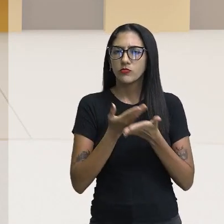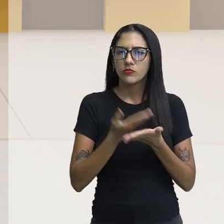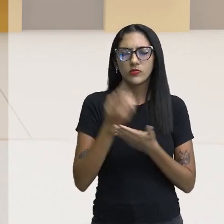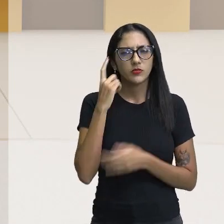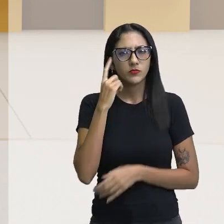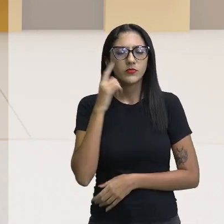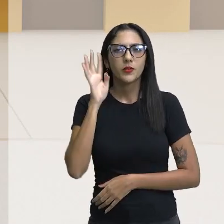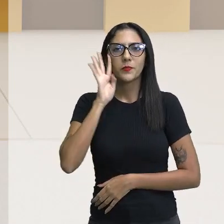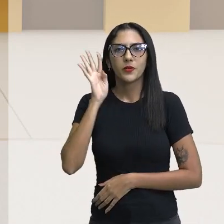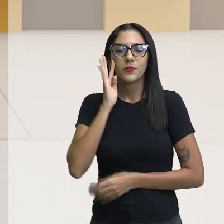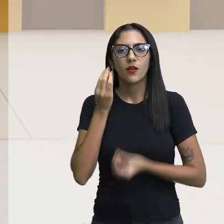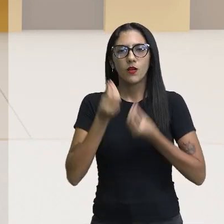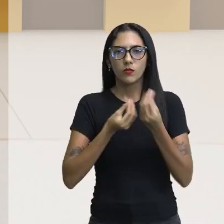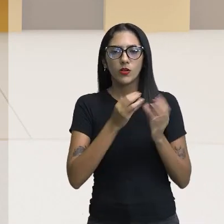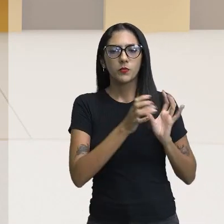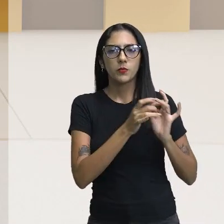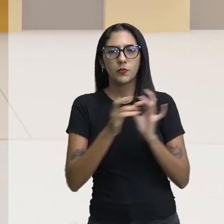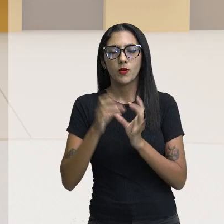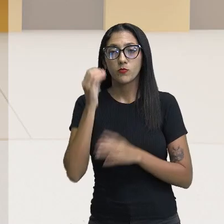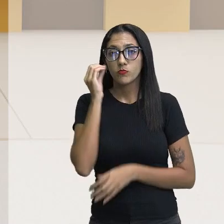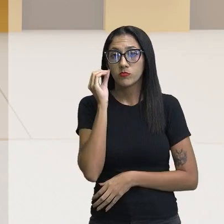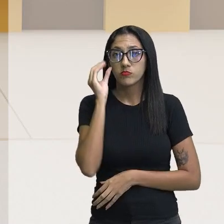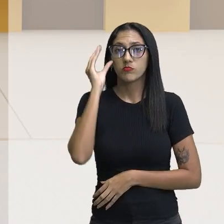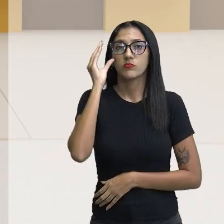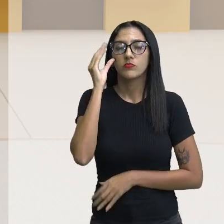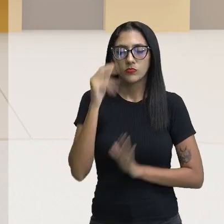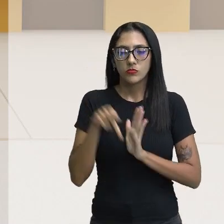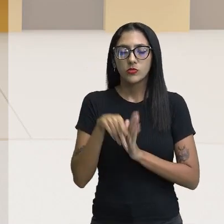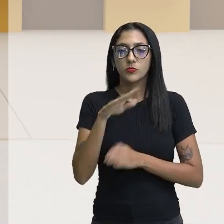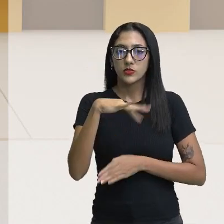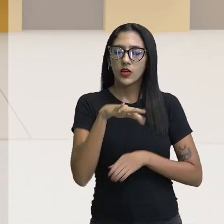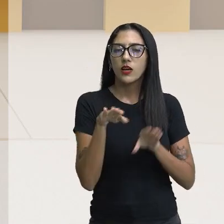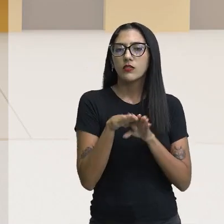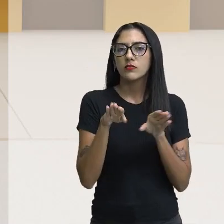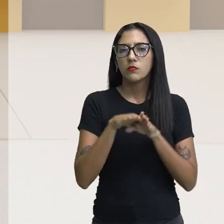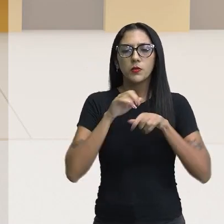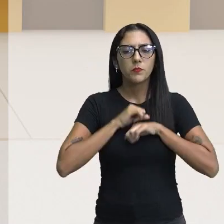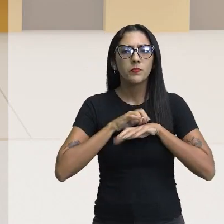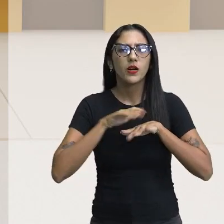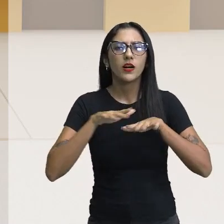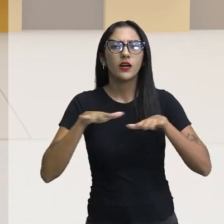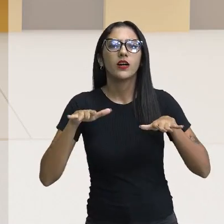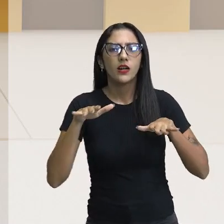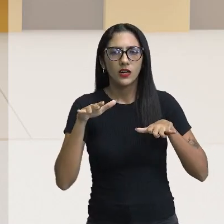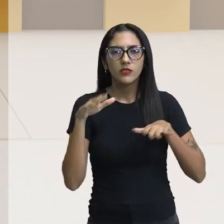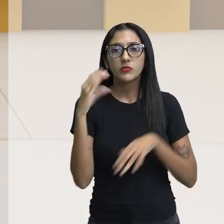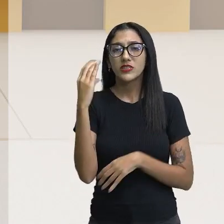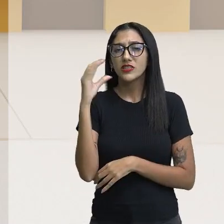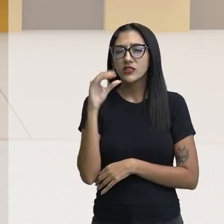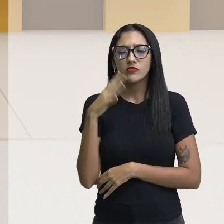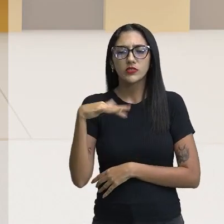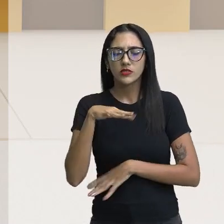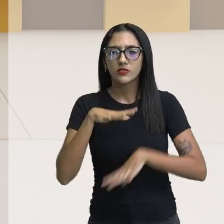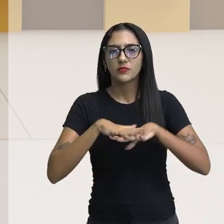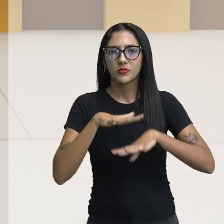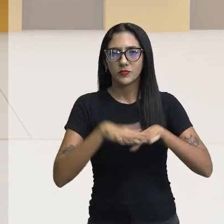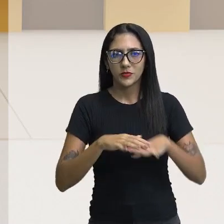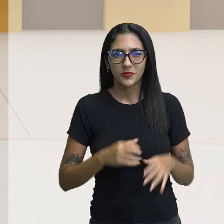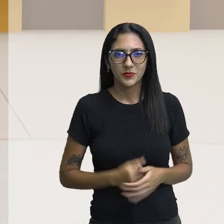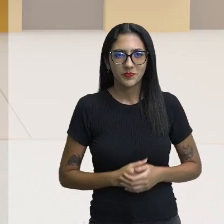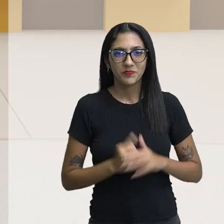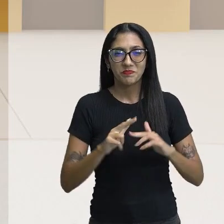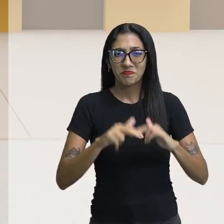essa conexão entre o conhecimento popular e a divulgação científica na área da matemática. Por isso nós aqui,